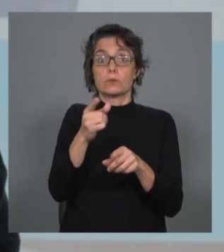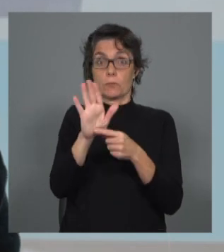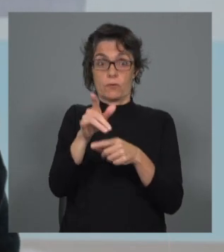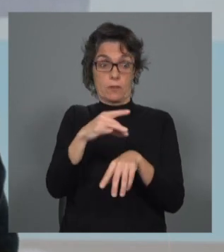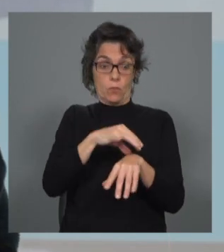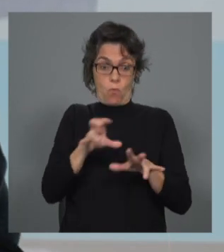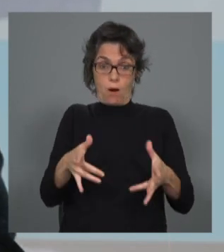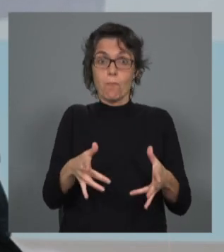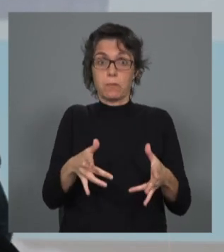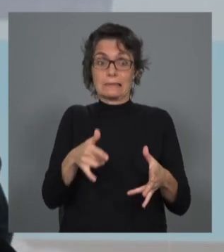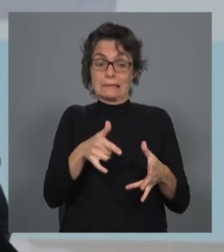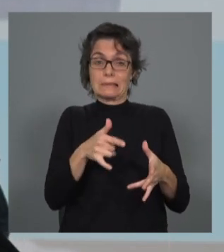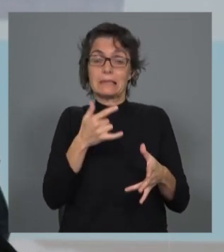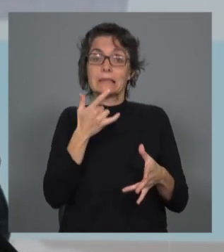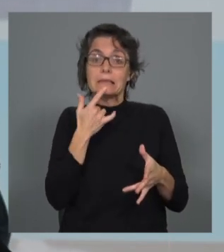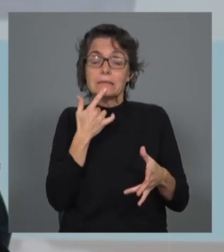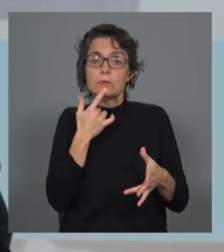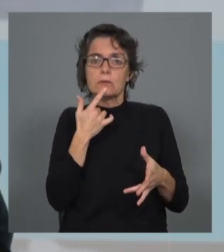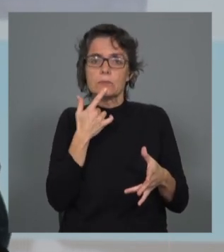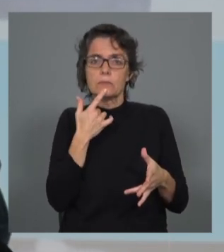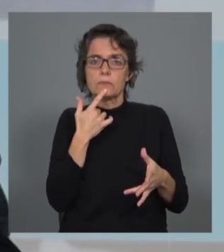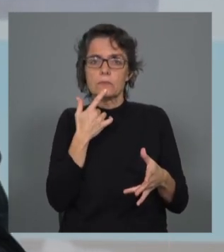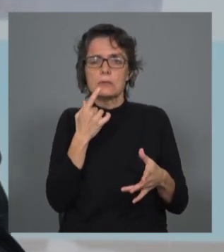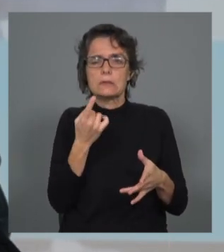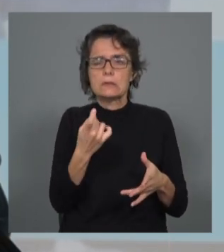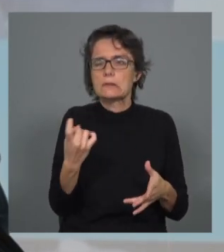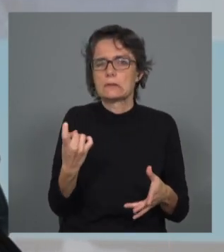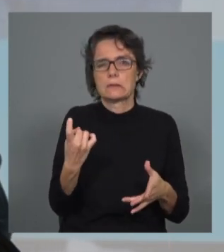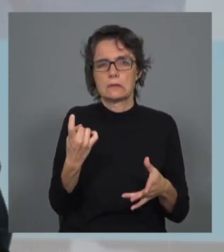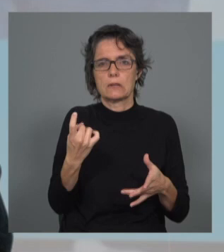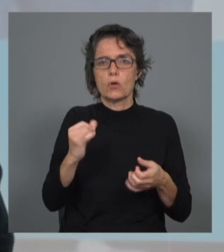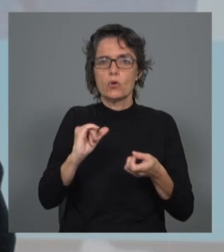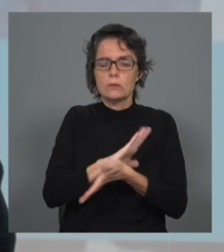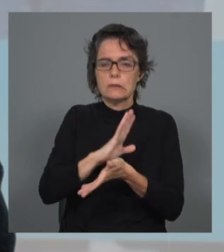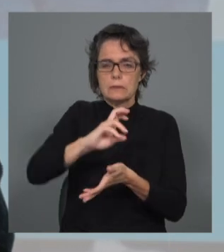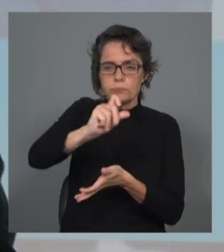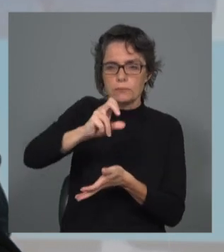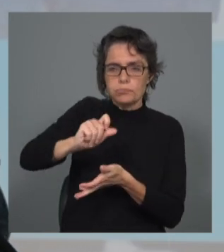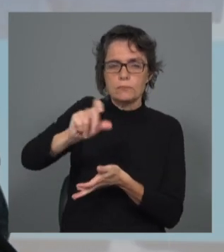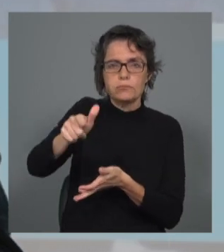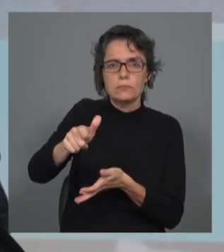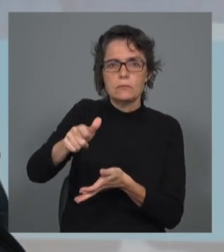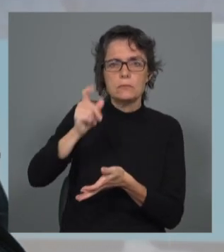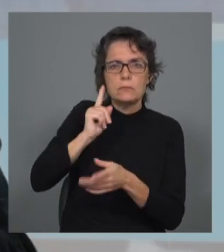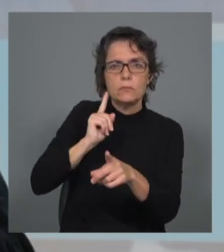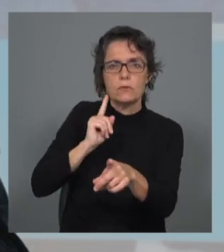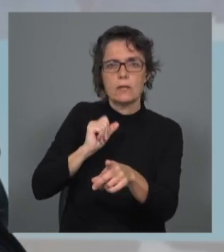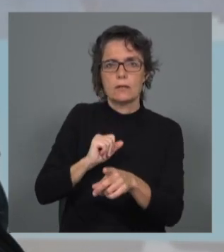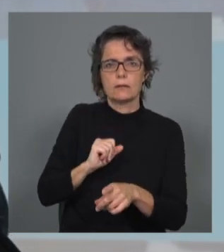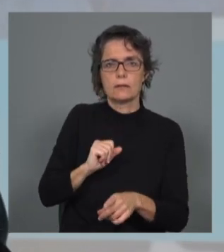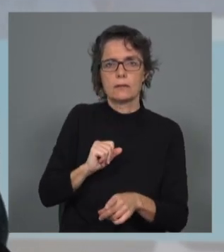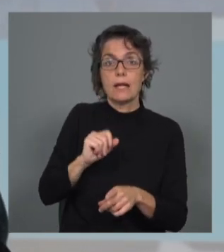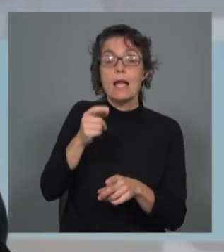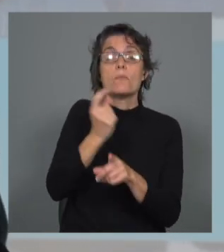alicerçar os valores da importância de haver jornalismo local e regional, e isso foi procurado pelas próprias